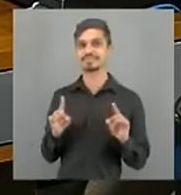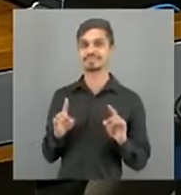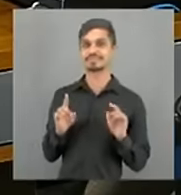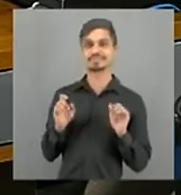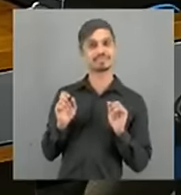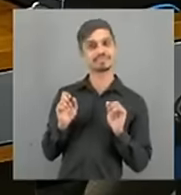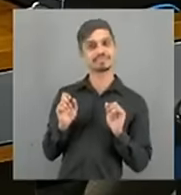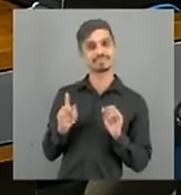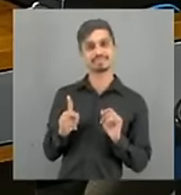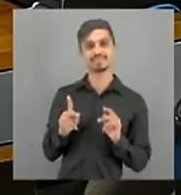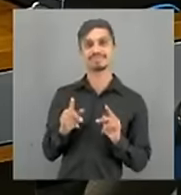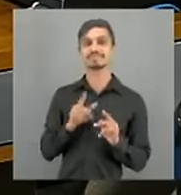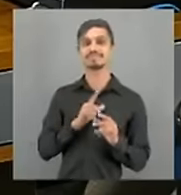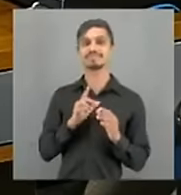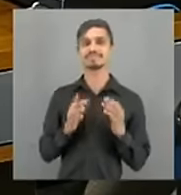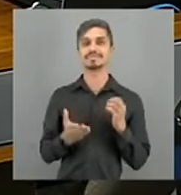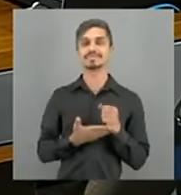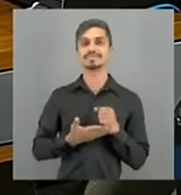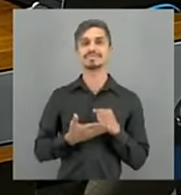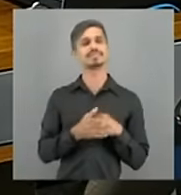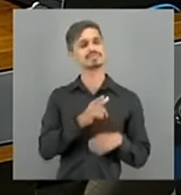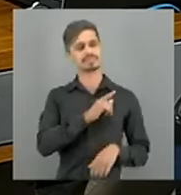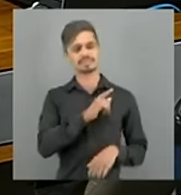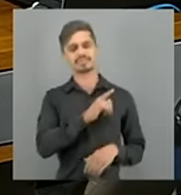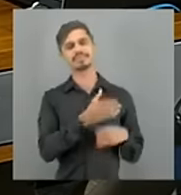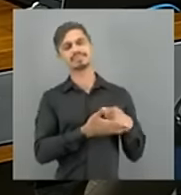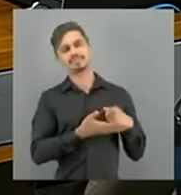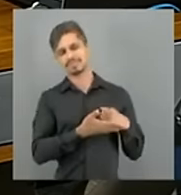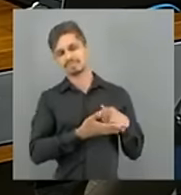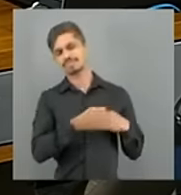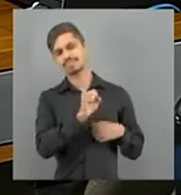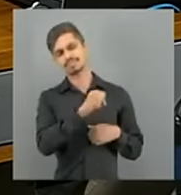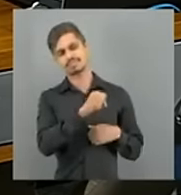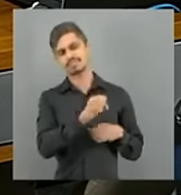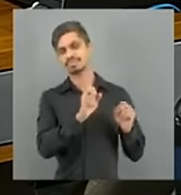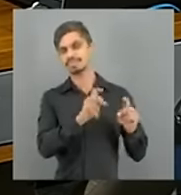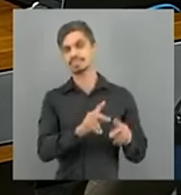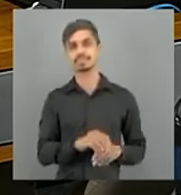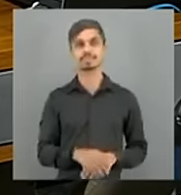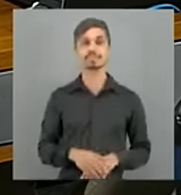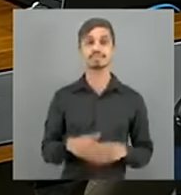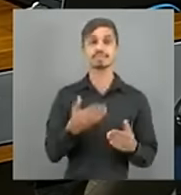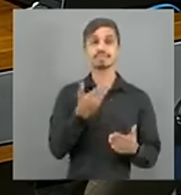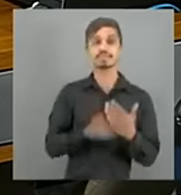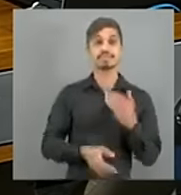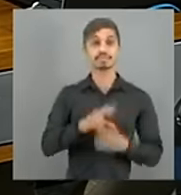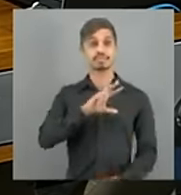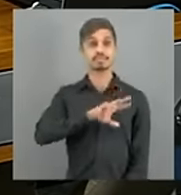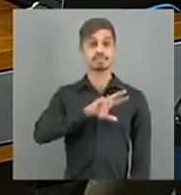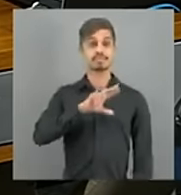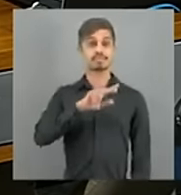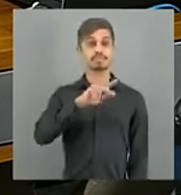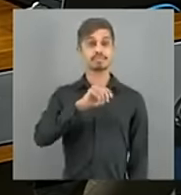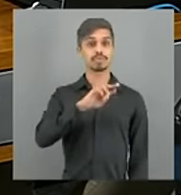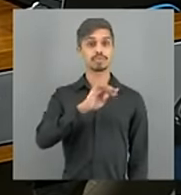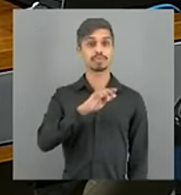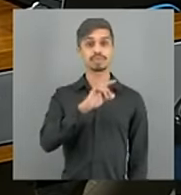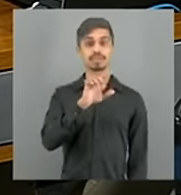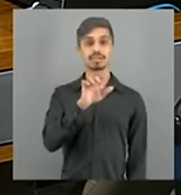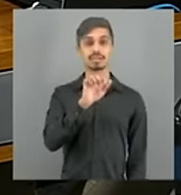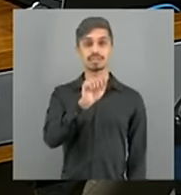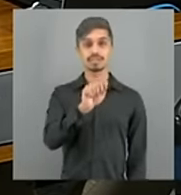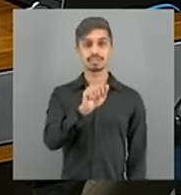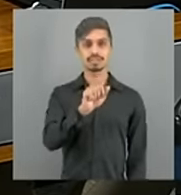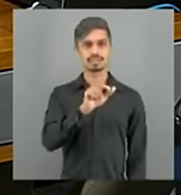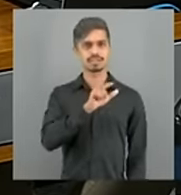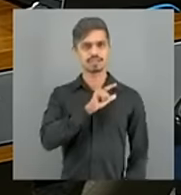Tem fundamento. Isso a gente depois... Tem fundamento, total, total. A queda da Portuguesa teve alguma relação com isso?